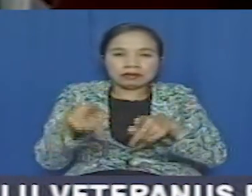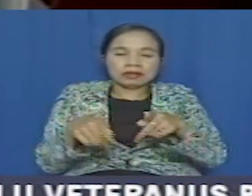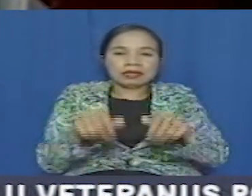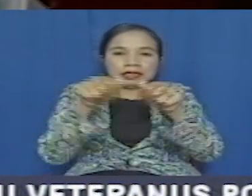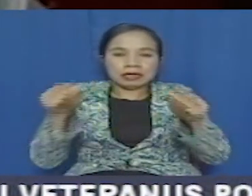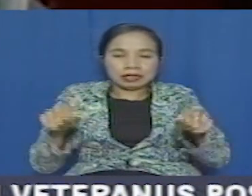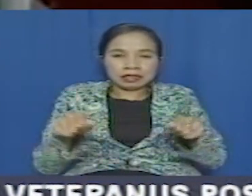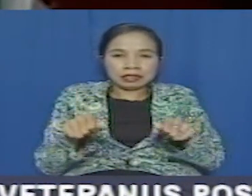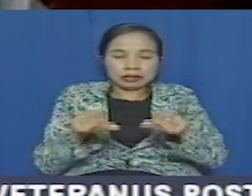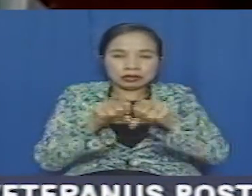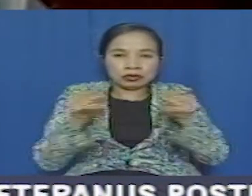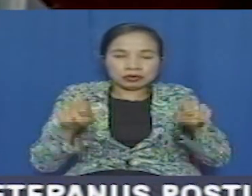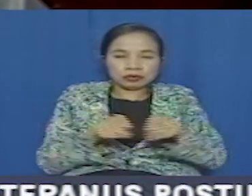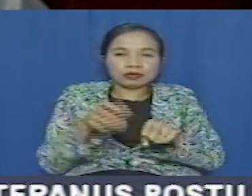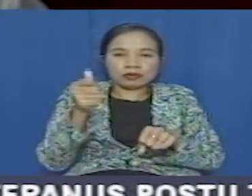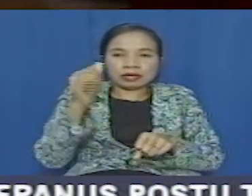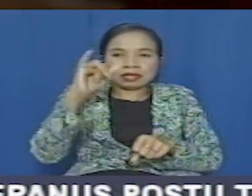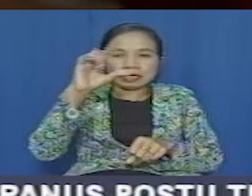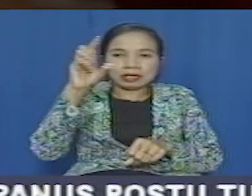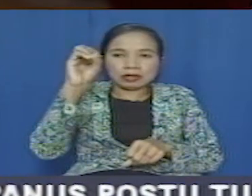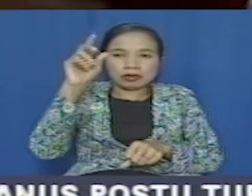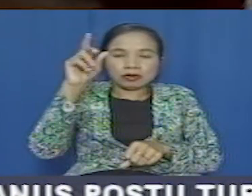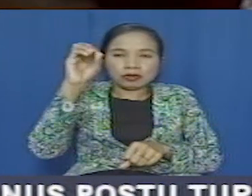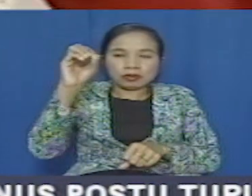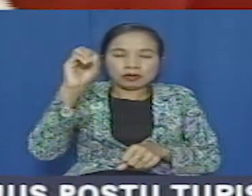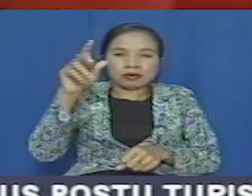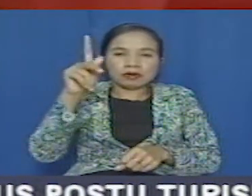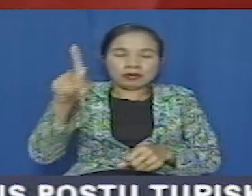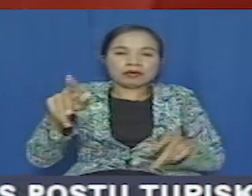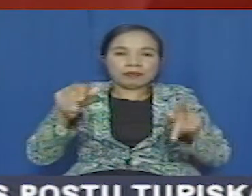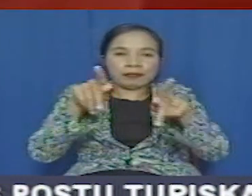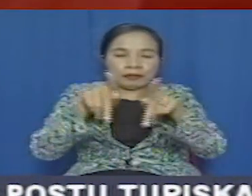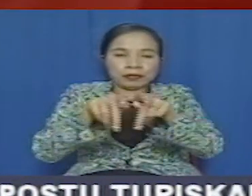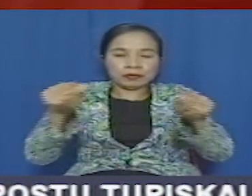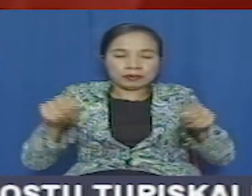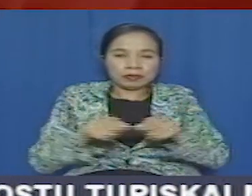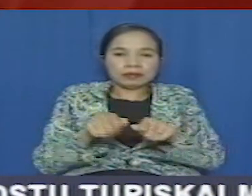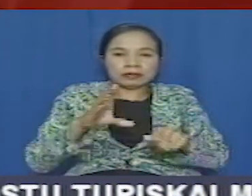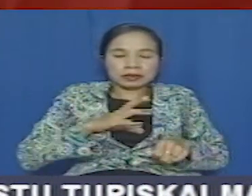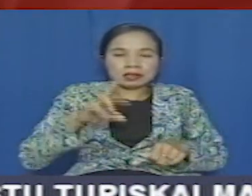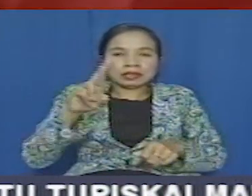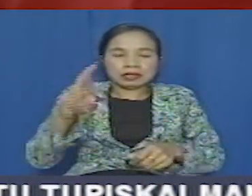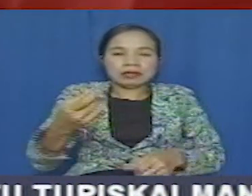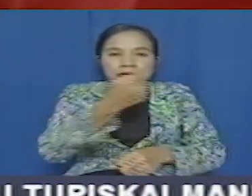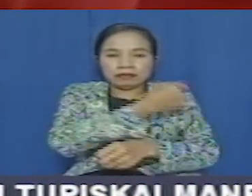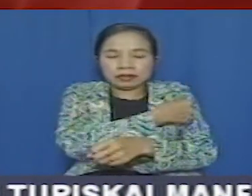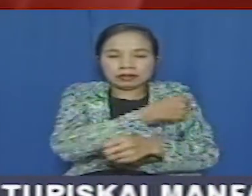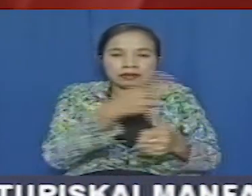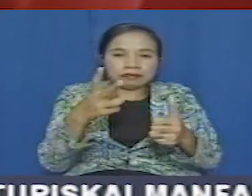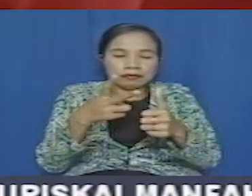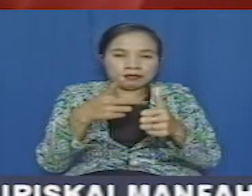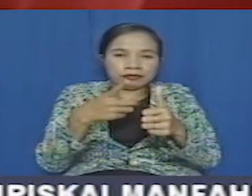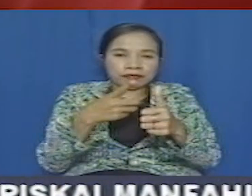aldeia Maliboro, suku ai logo posto administrativo Cristo Rei. Antes vacina, vice-primeiro-ministro no médico